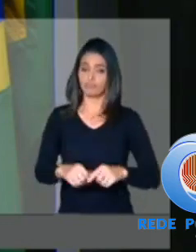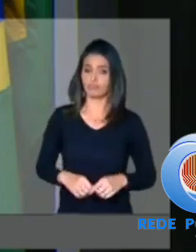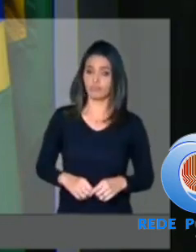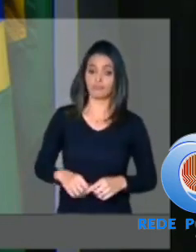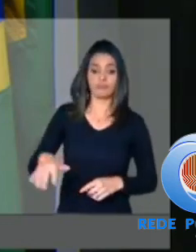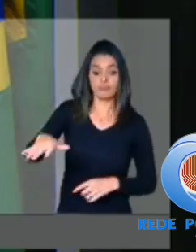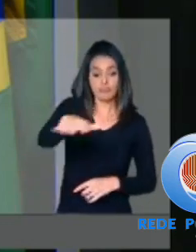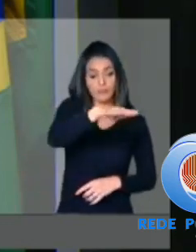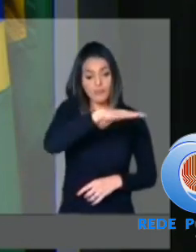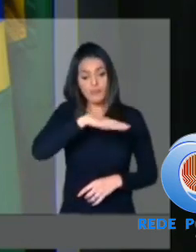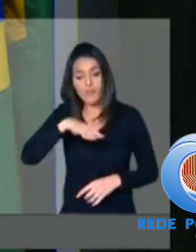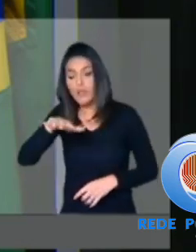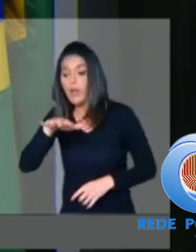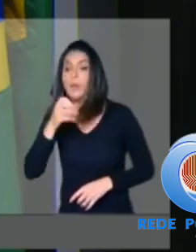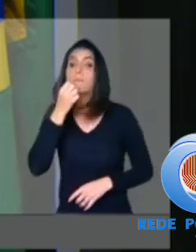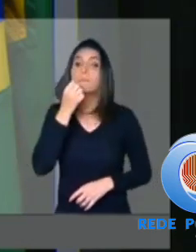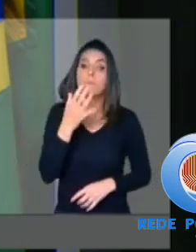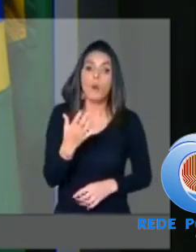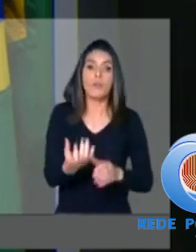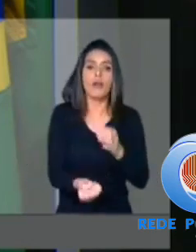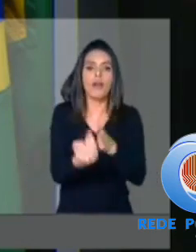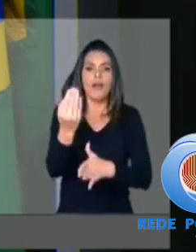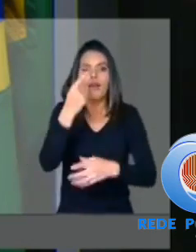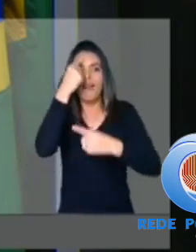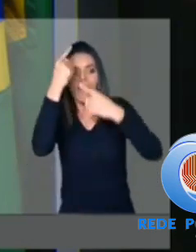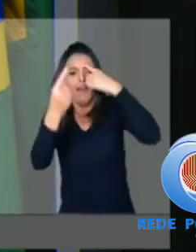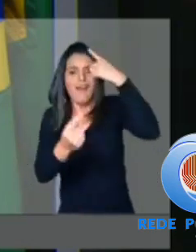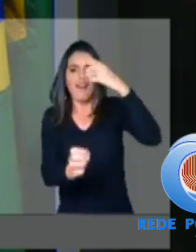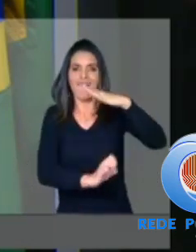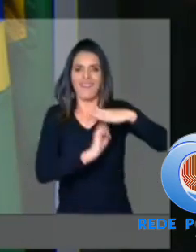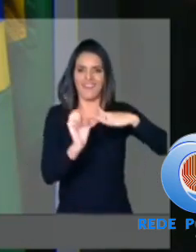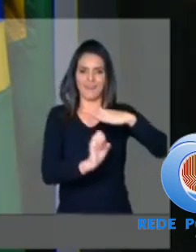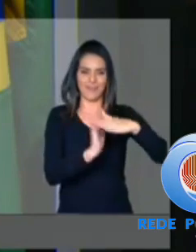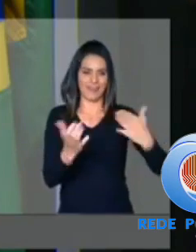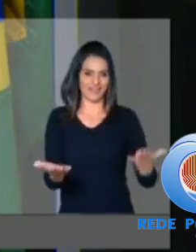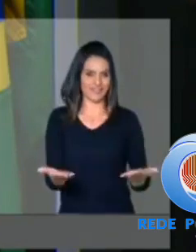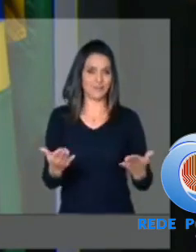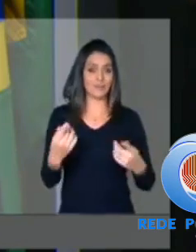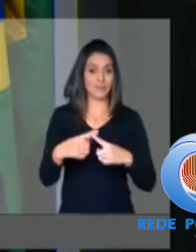um ambiente propício para isso, um ambiente que tire o Brasil